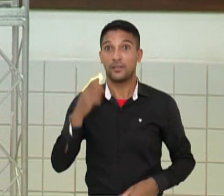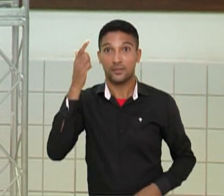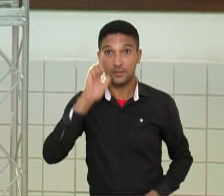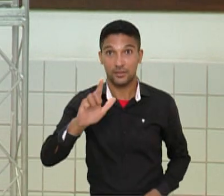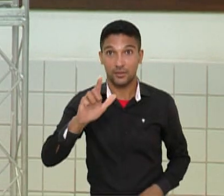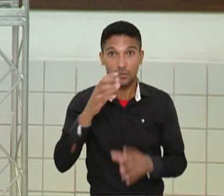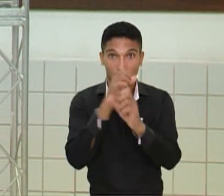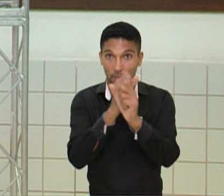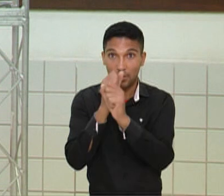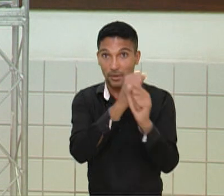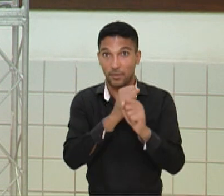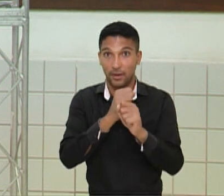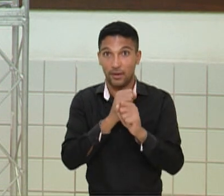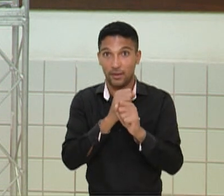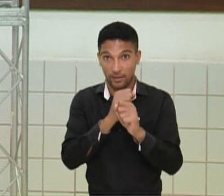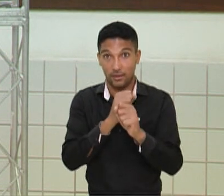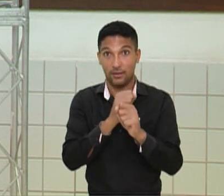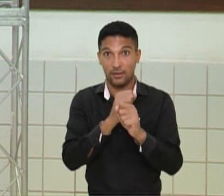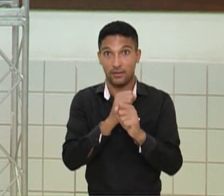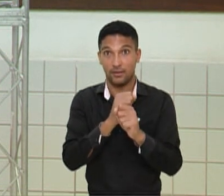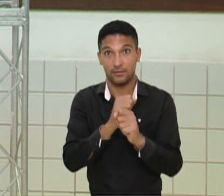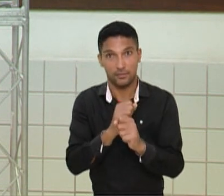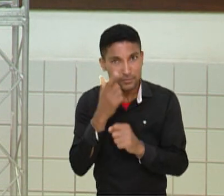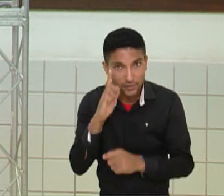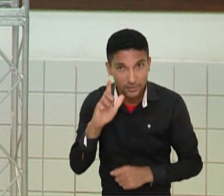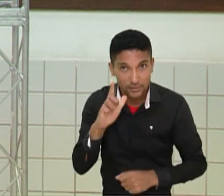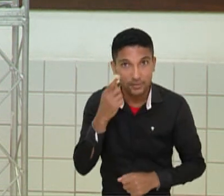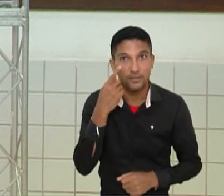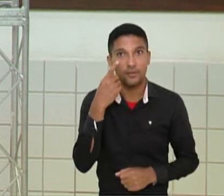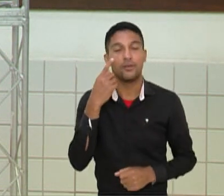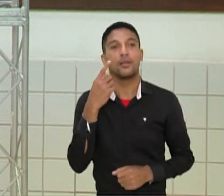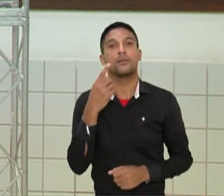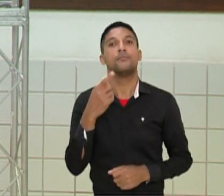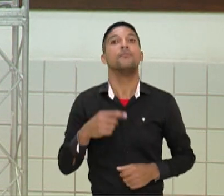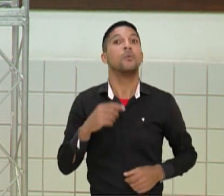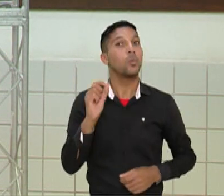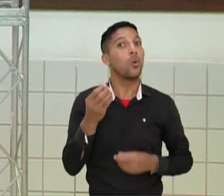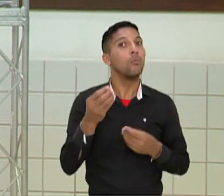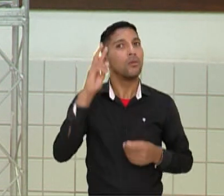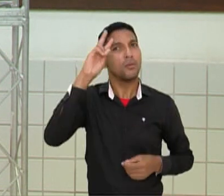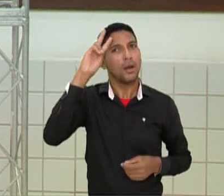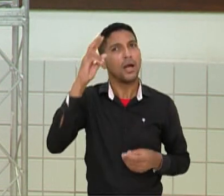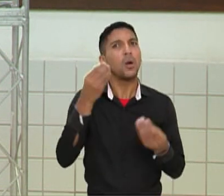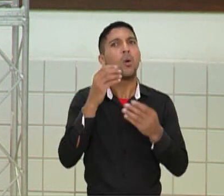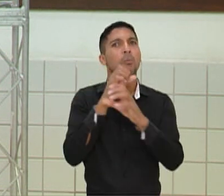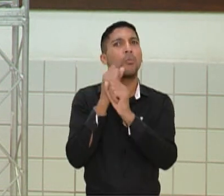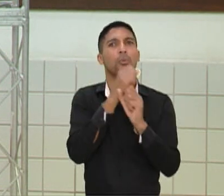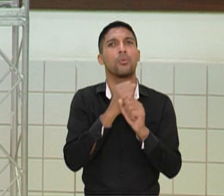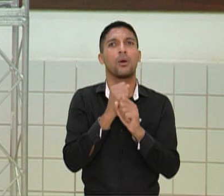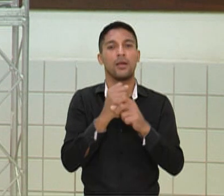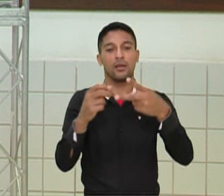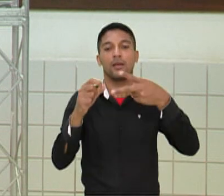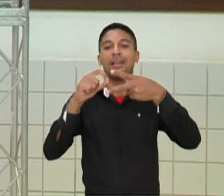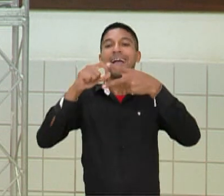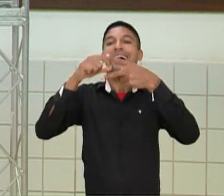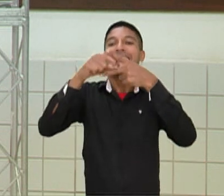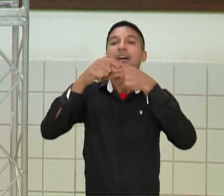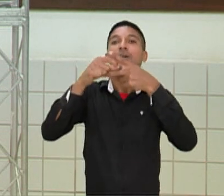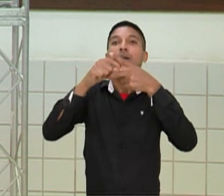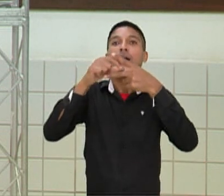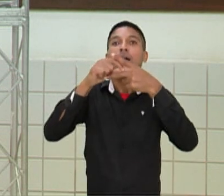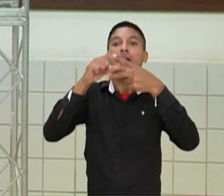Conseguiu fazer a conta? Então, antes da conta, vamos lembrar do algoritmo. Como é que eu calculo ângulo interno, a soma de todos